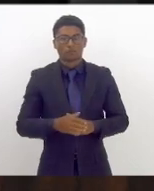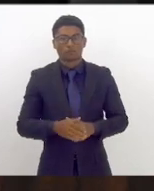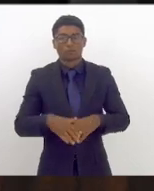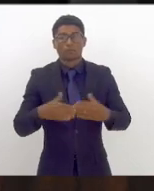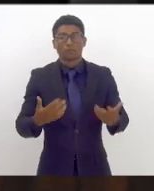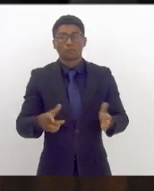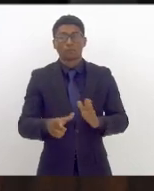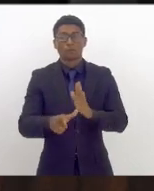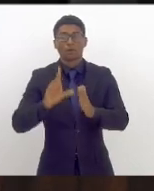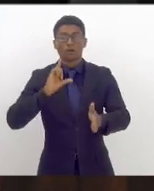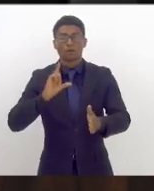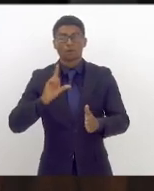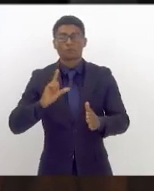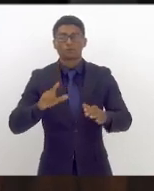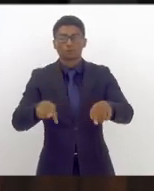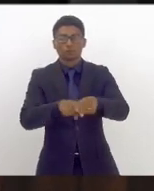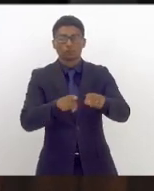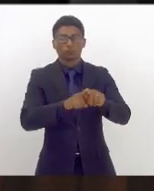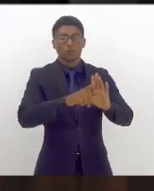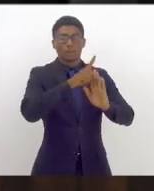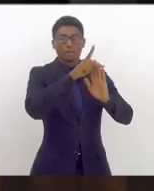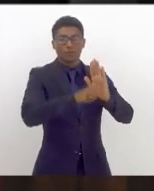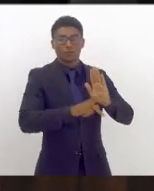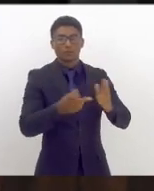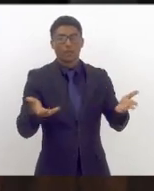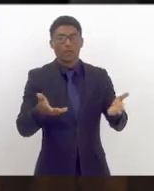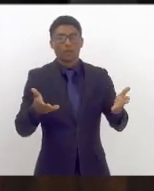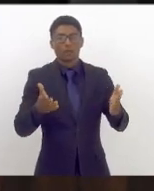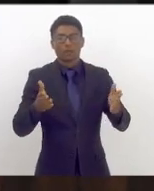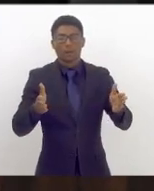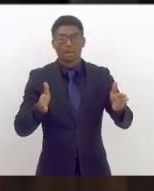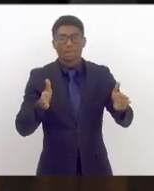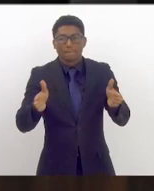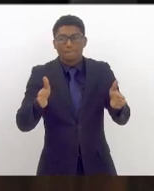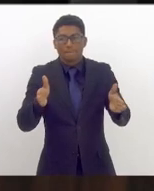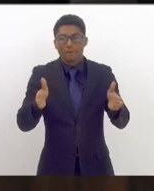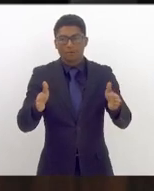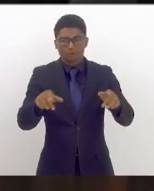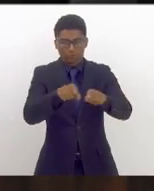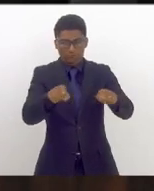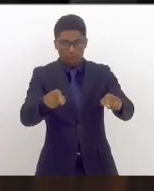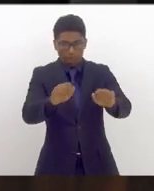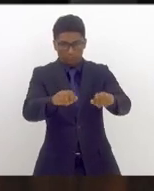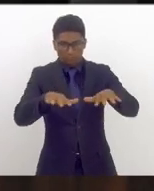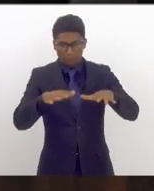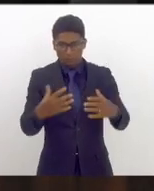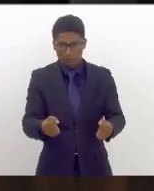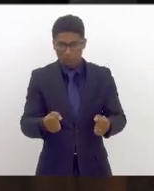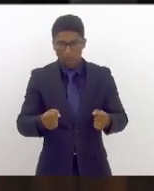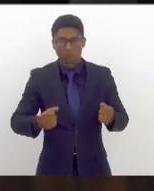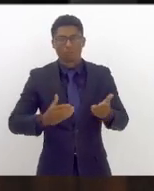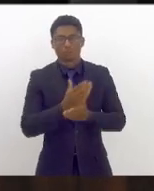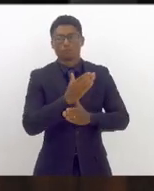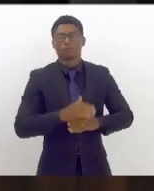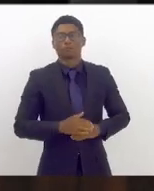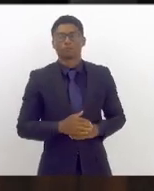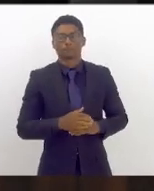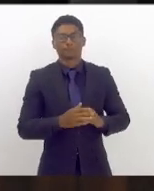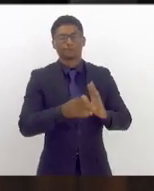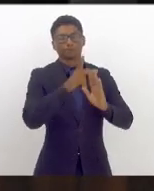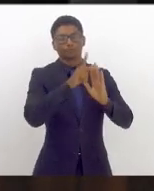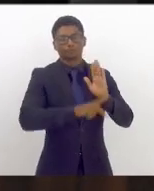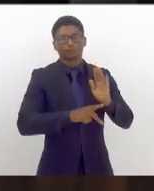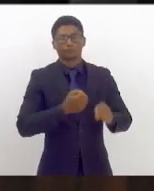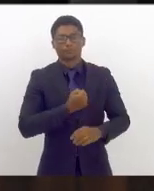da vez anterior os poderes de resolução vamos fazer em bloco com autorização do plenário se eu acho que a prova Vanessa Como estão aprovado em discussão única